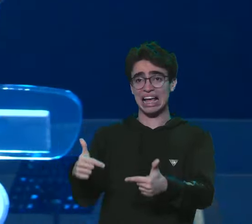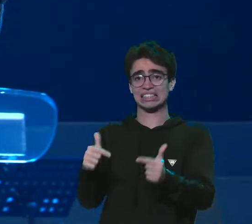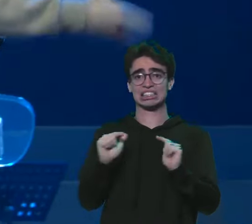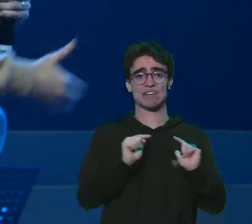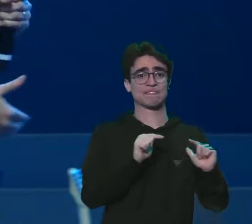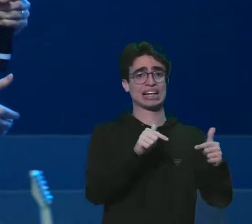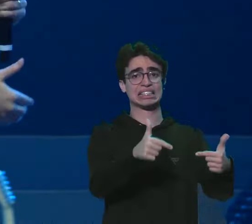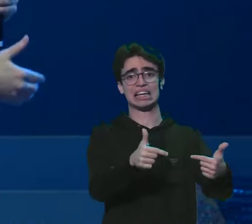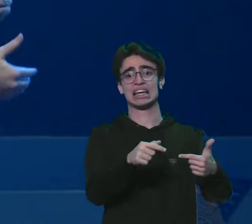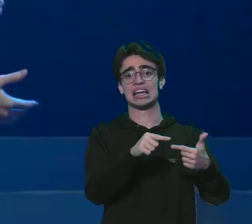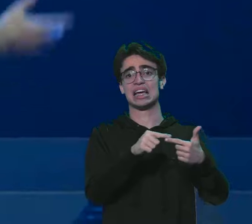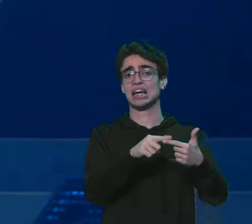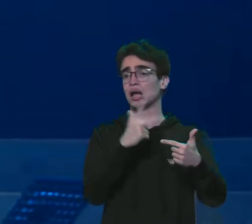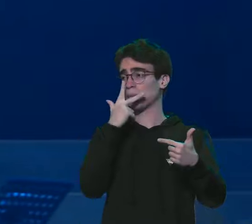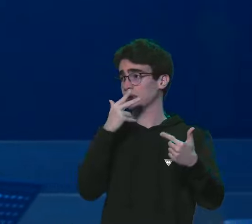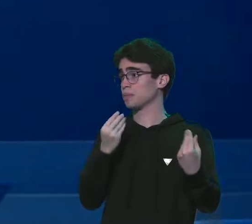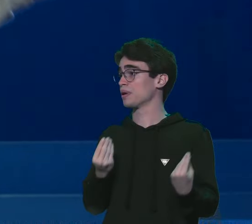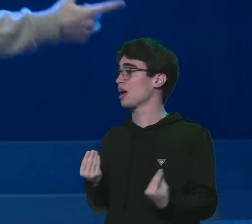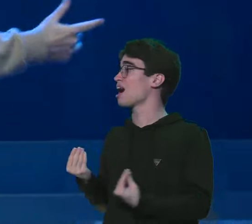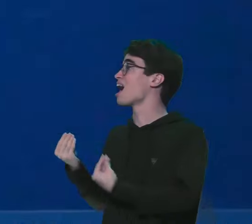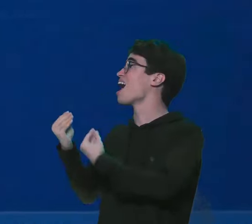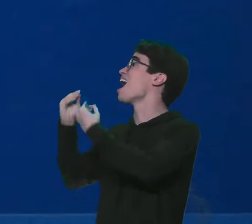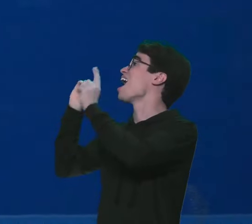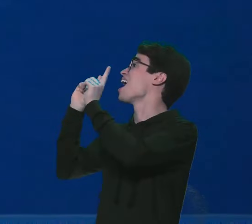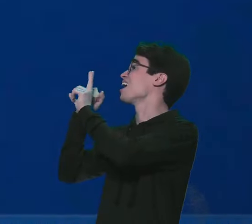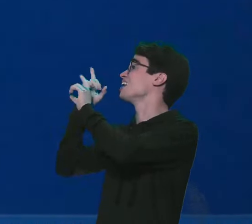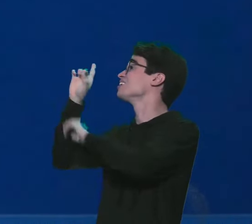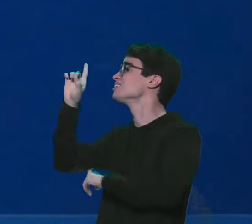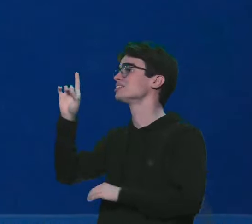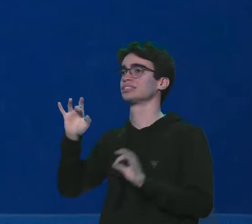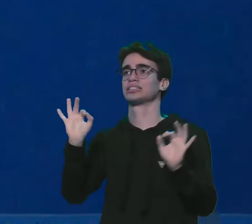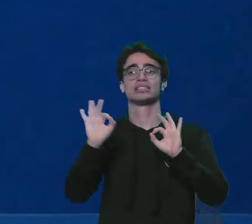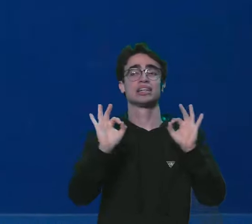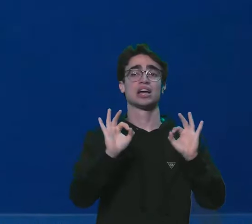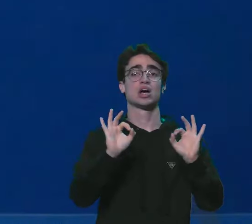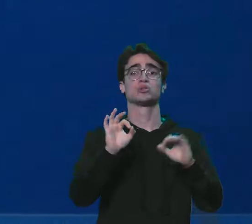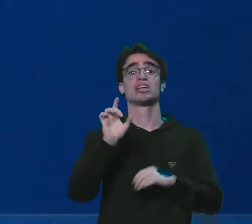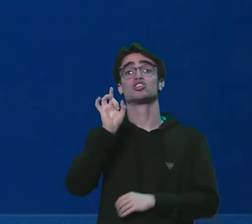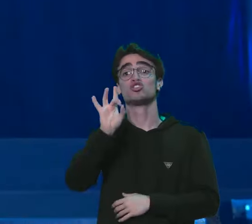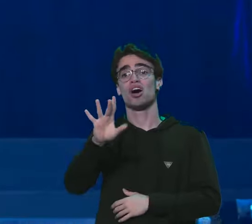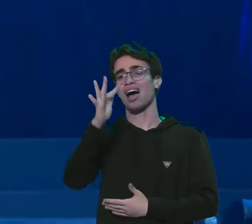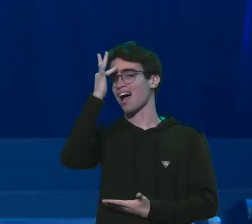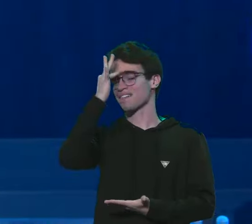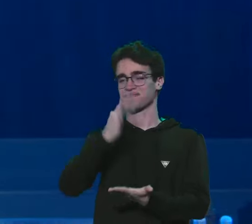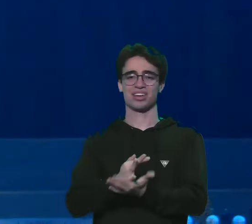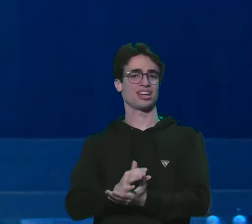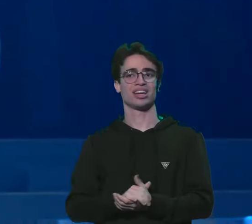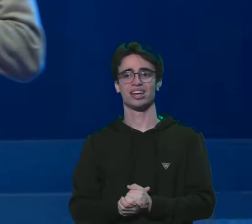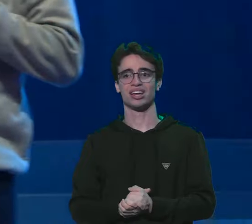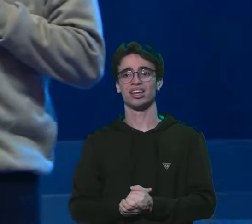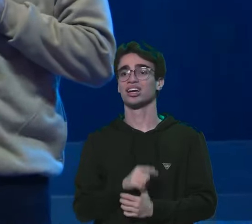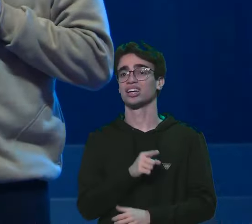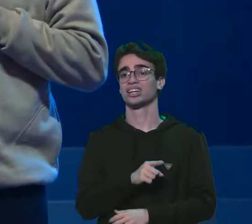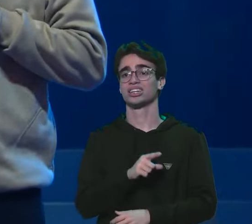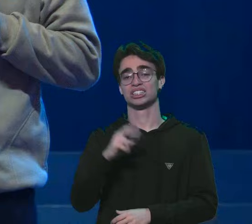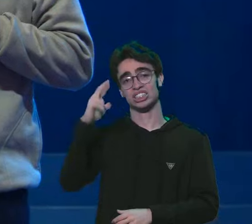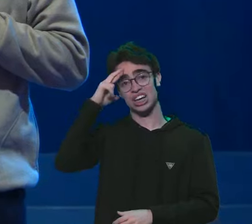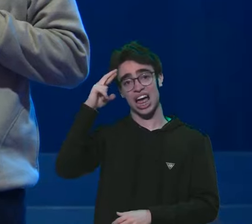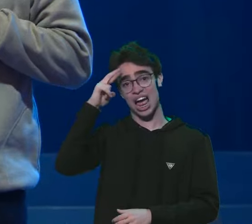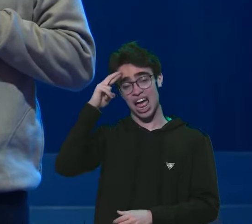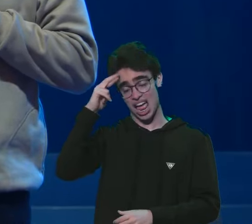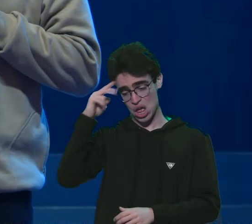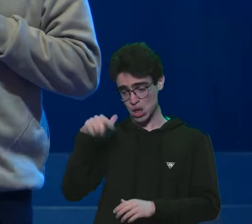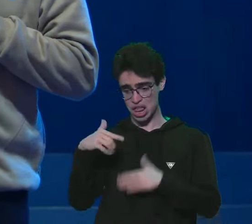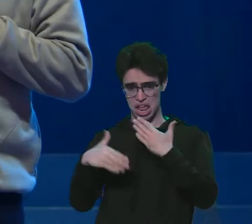não nos levam até Deus, e sim a nossa fé. As obras de Jairo não levou Jairo até a cura da